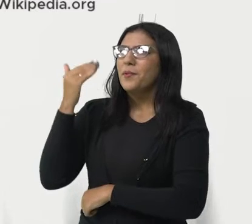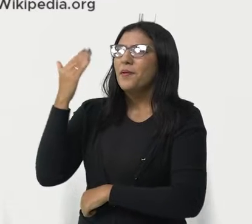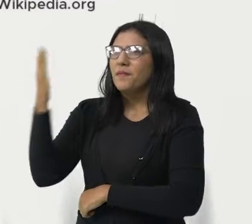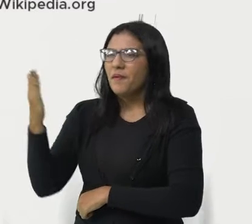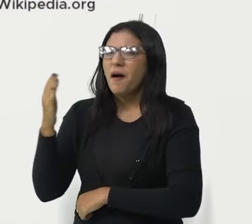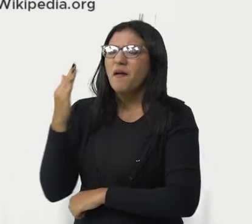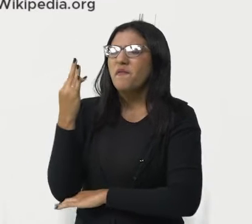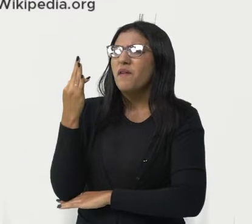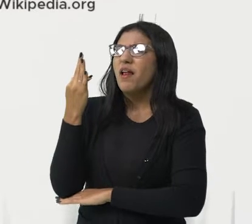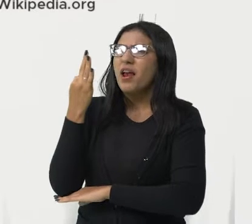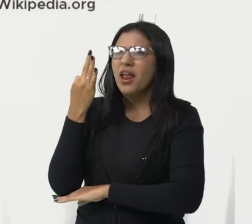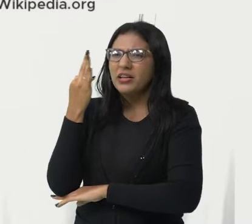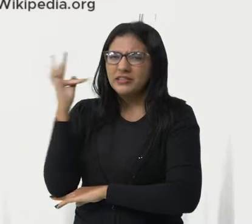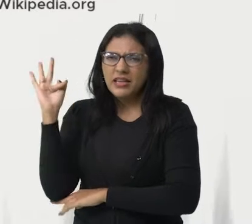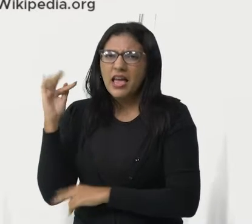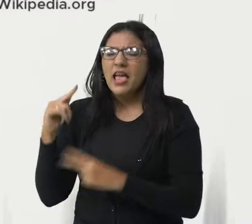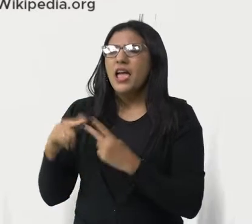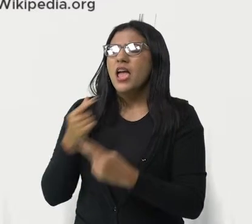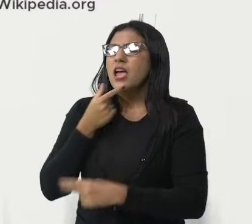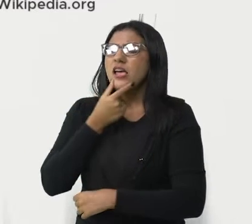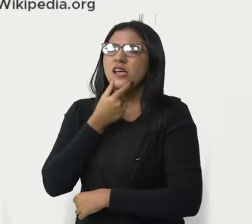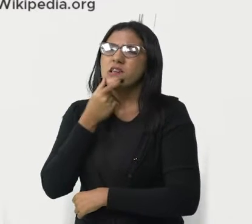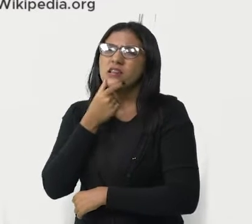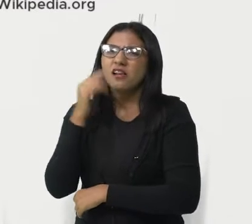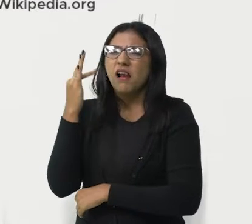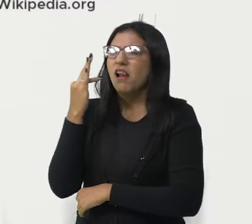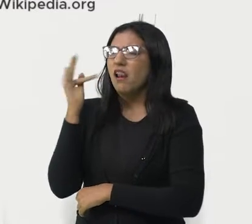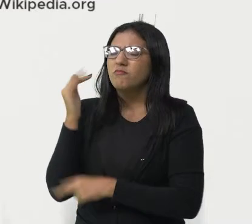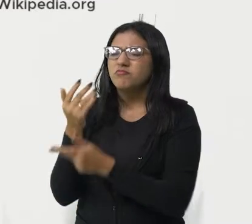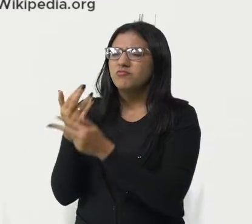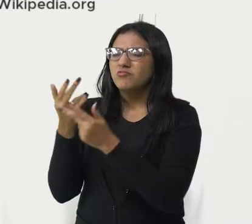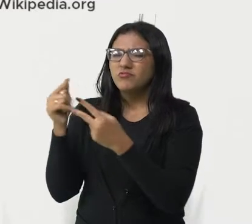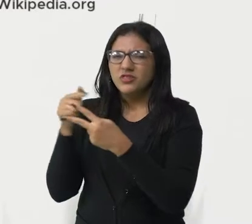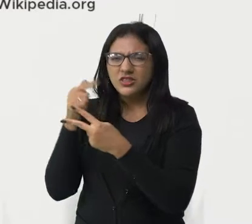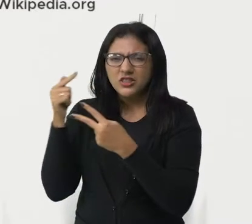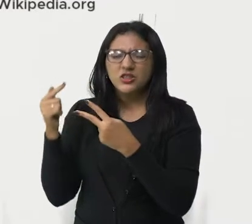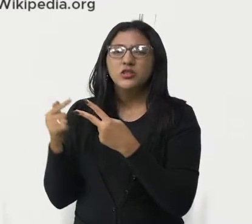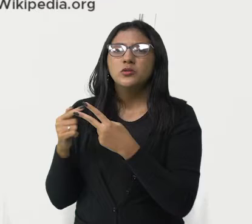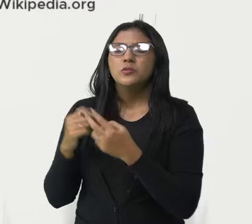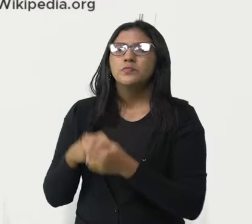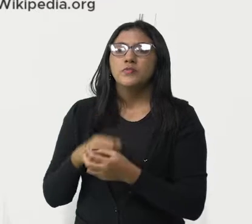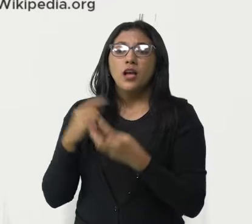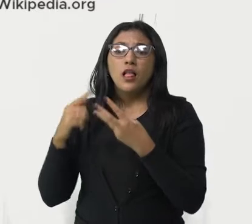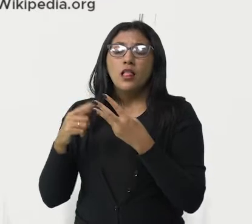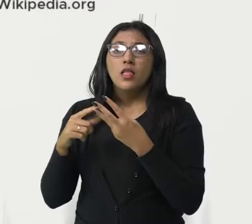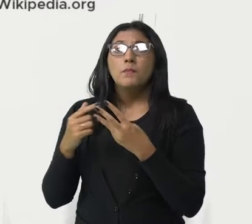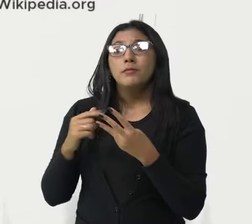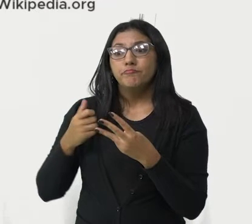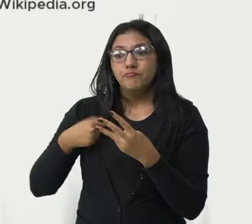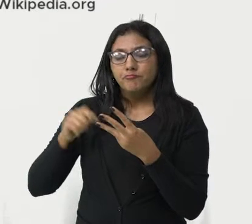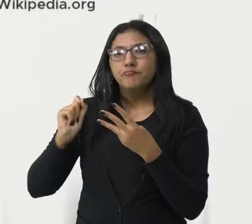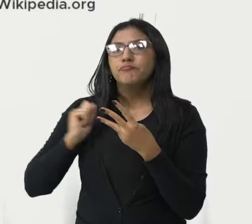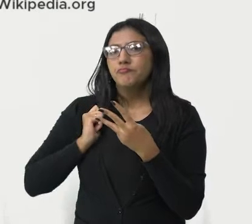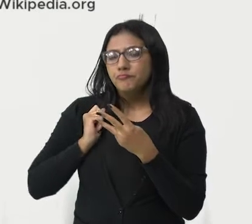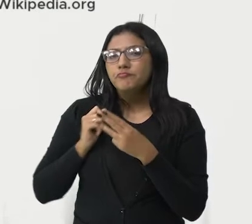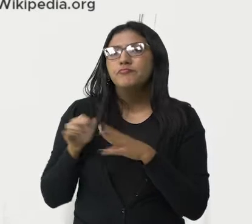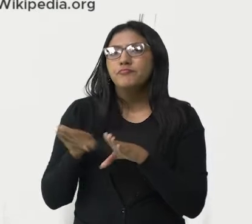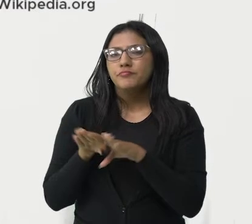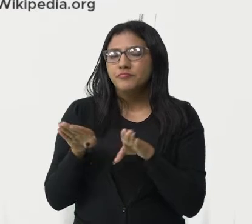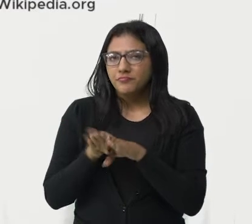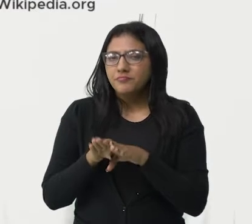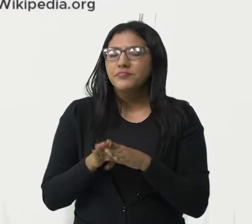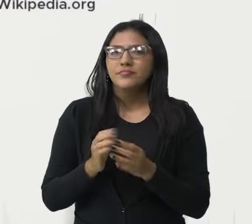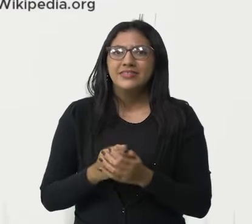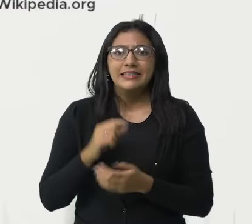franceses, os ingleses, né? E até mesmo os espanhóis. Então, começa a ter